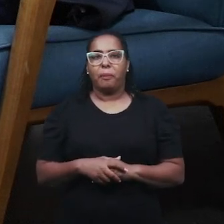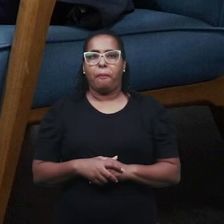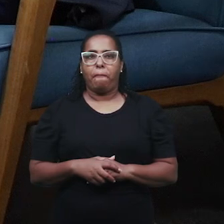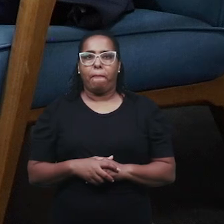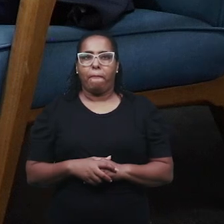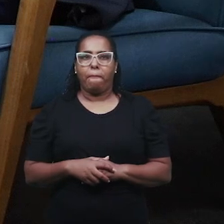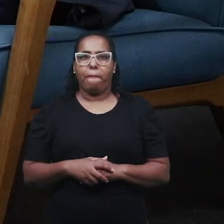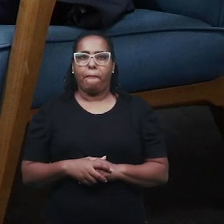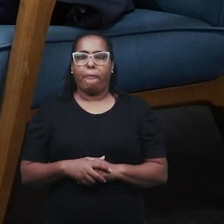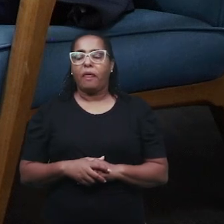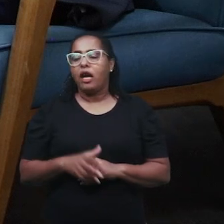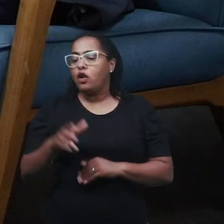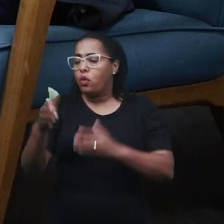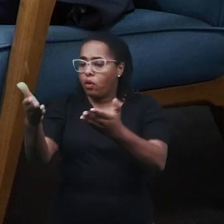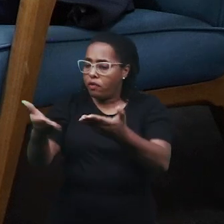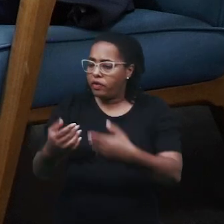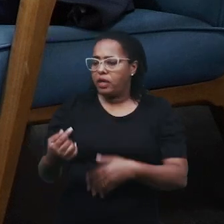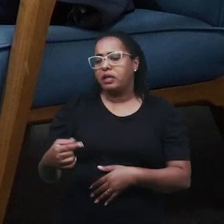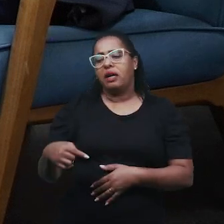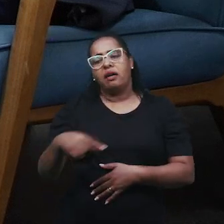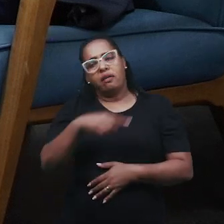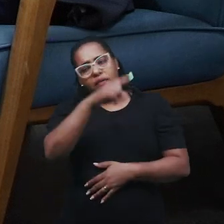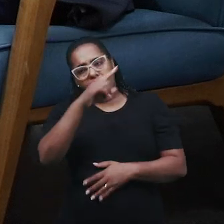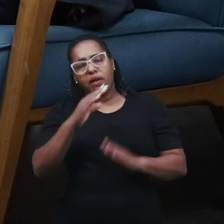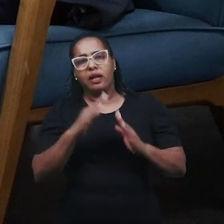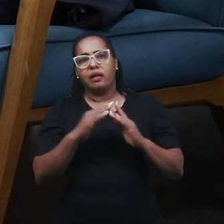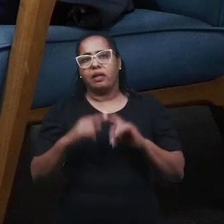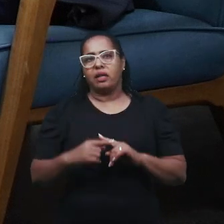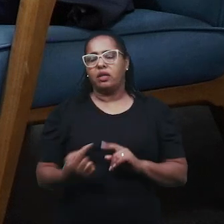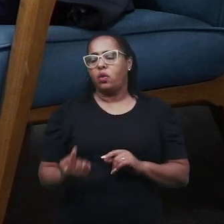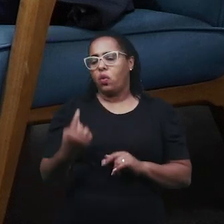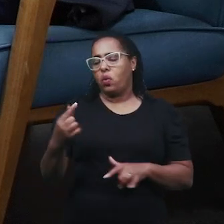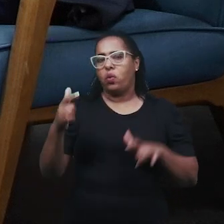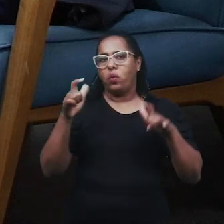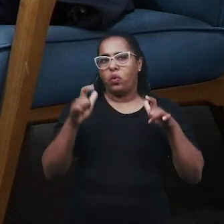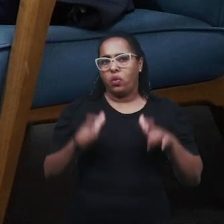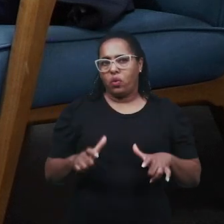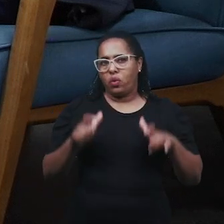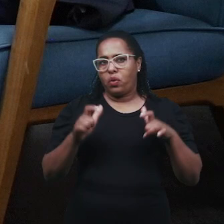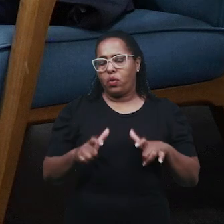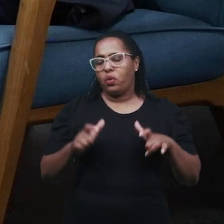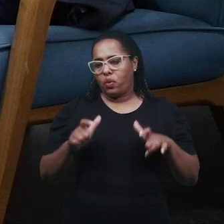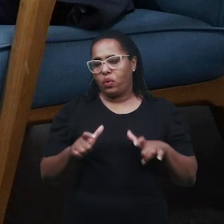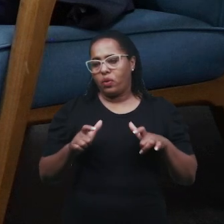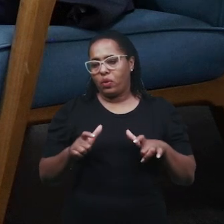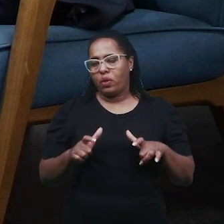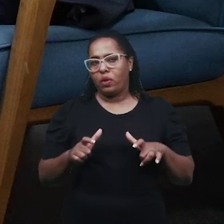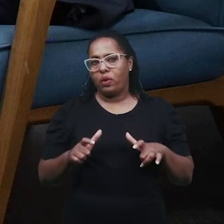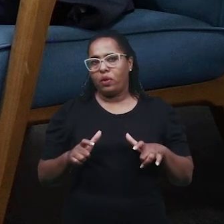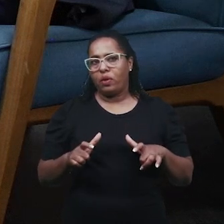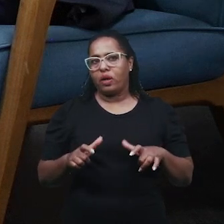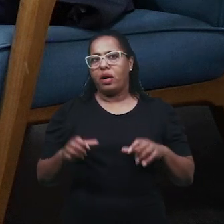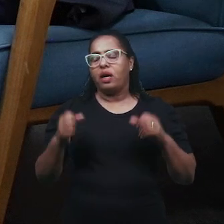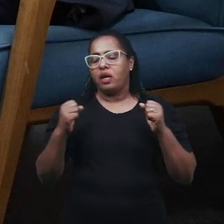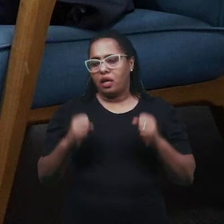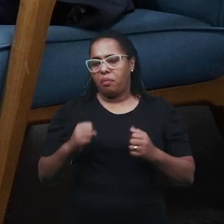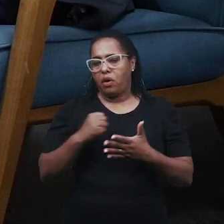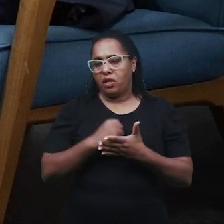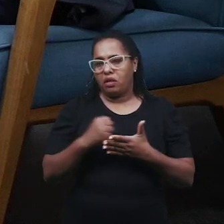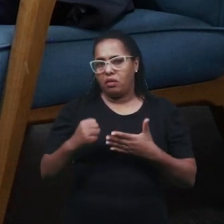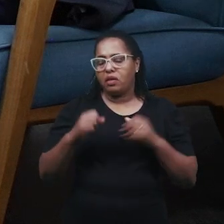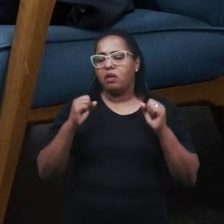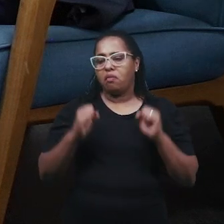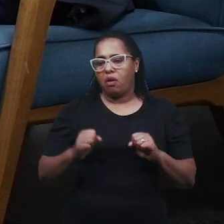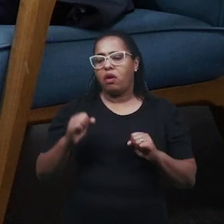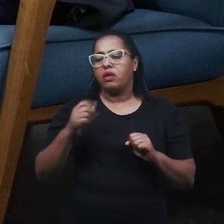dele, vai lá na igreja, porque a igreja é o único local, igreja registrada, onde eles podem se reunir e